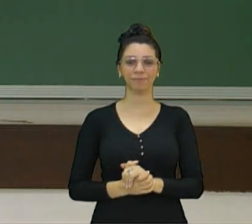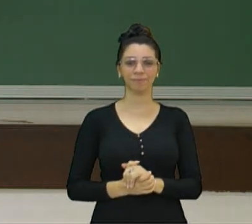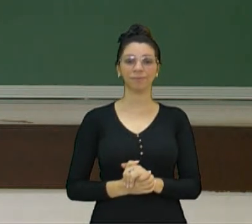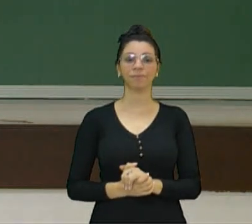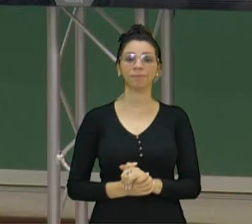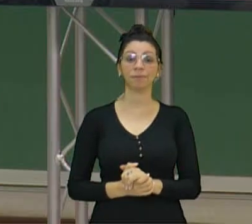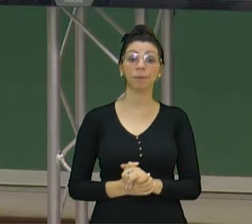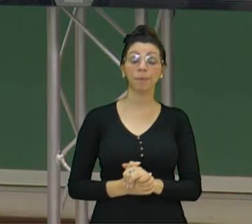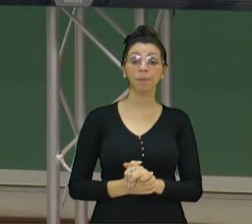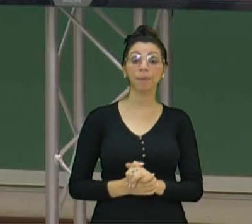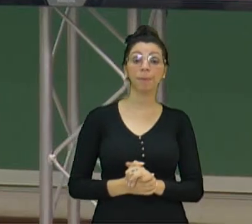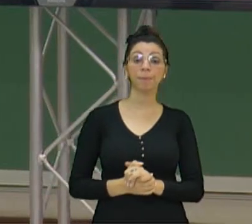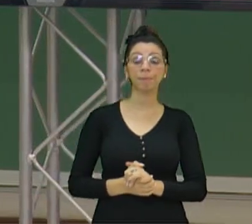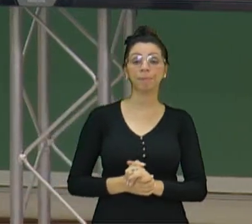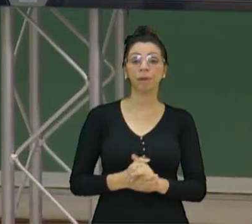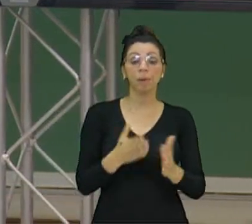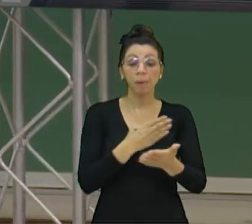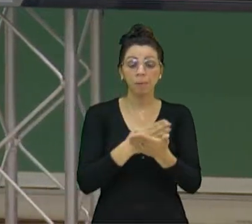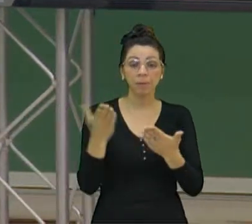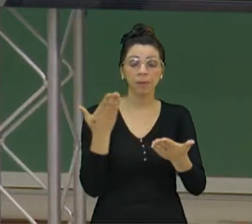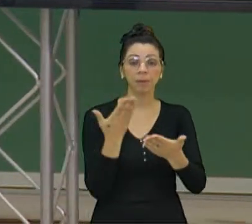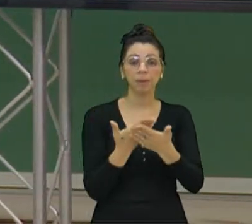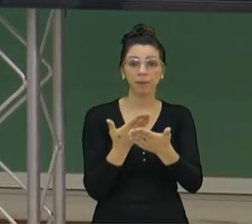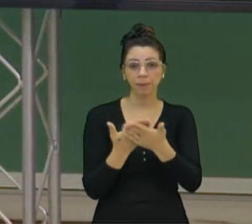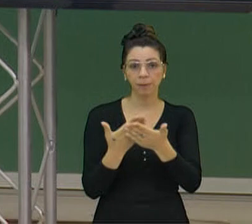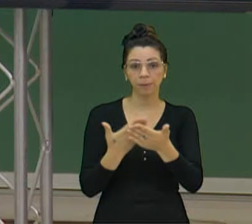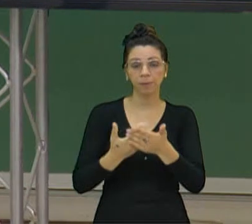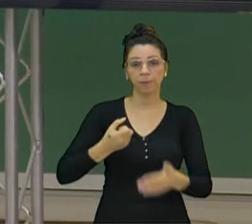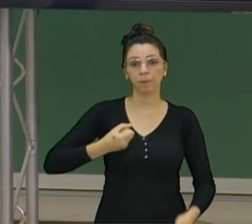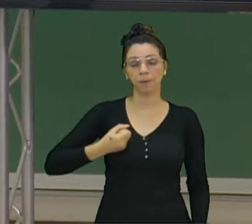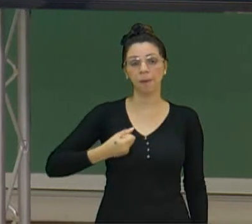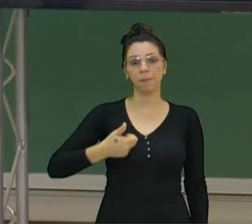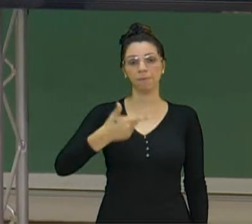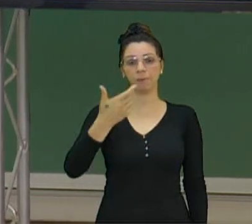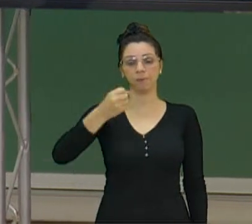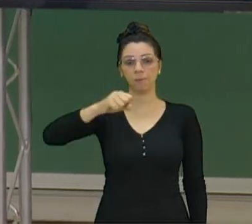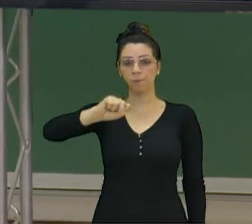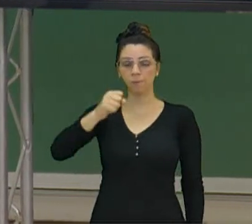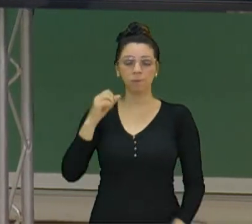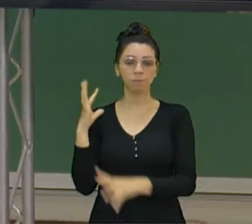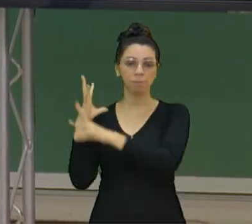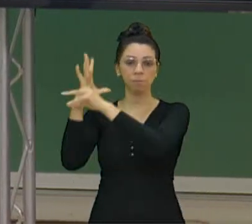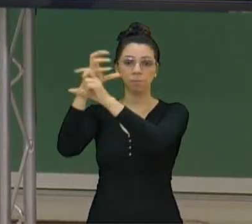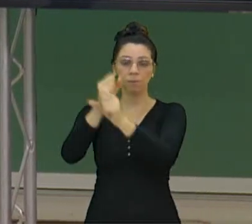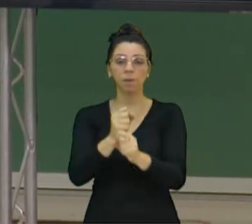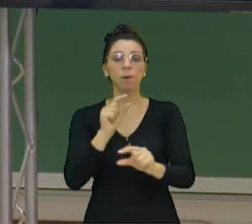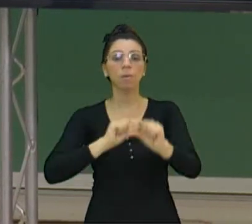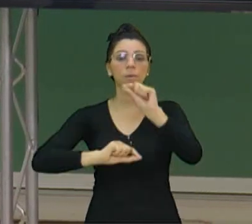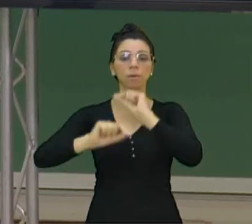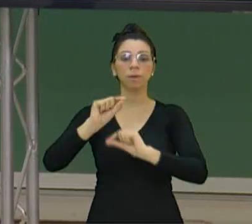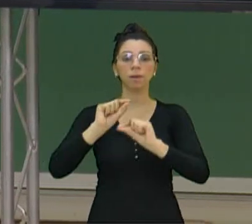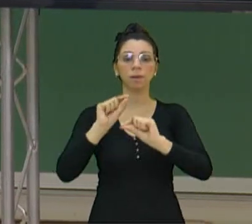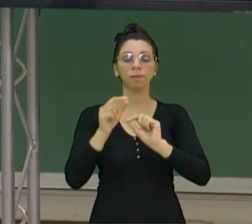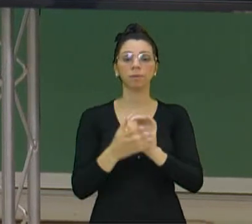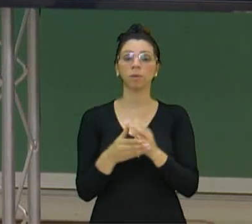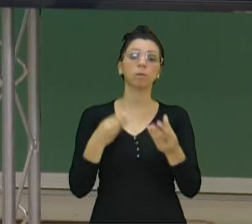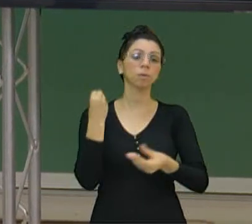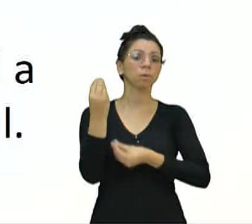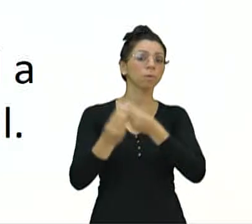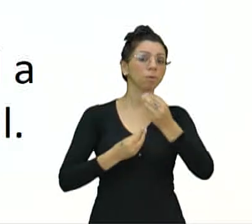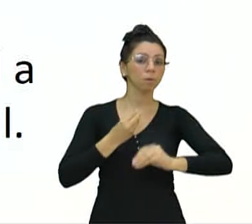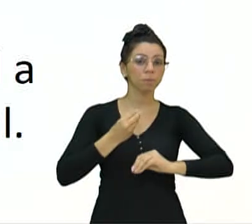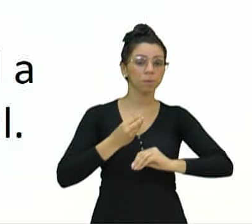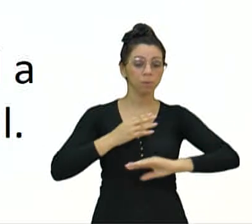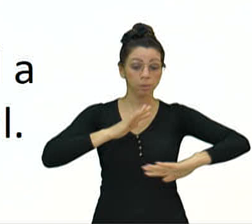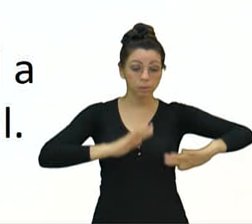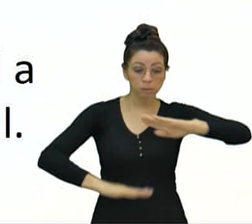Para começar a nossa aula de número 28, vamos retomar o que aprendemos na aula passada, que foi como os instrumentos de